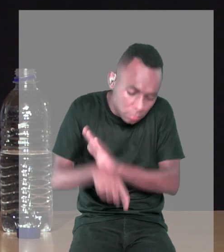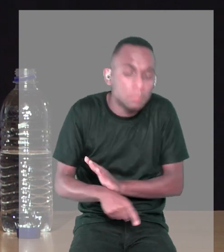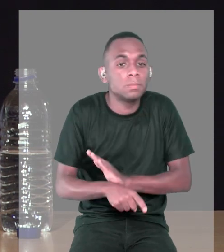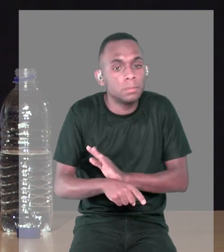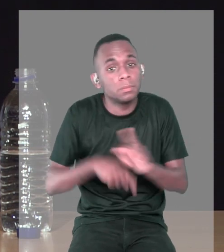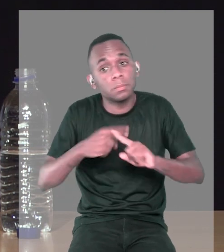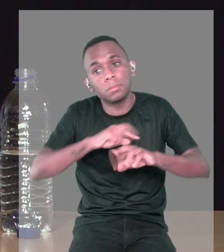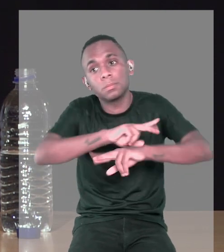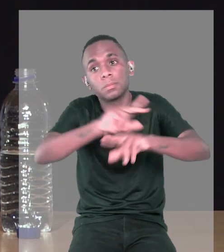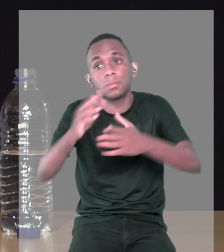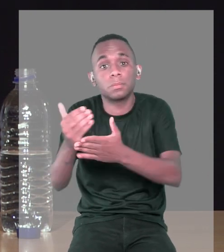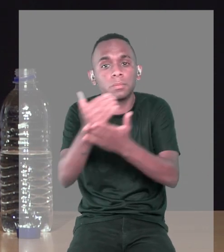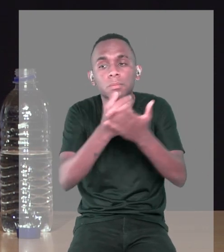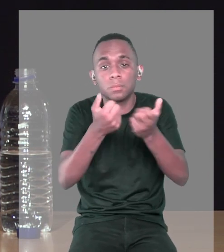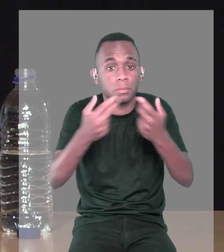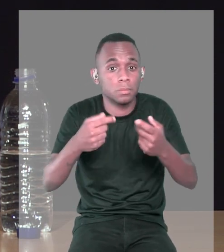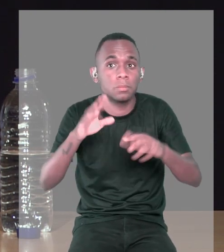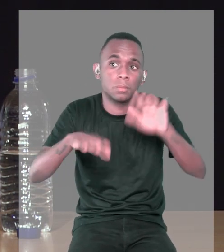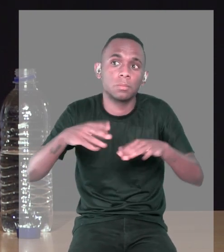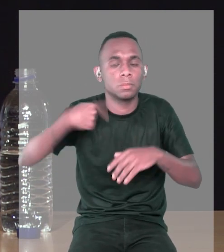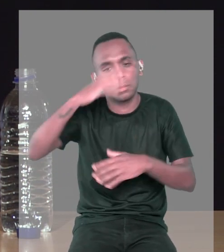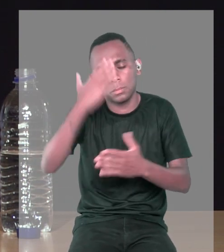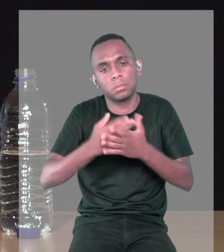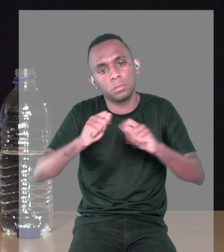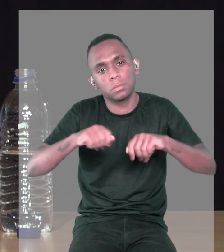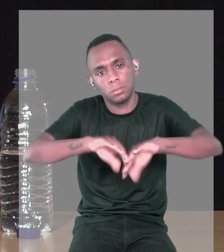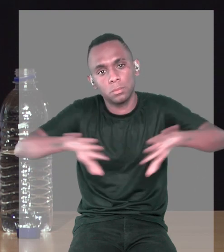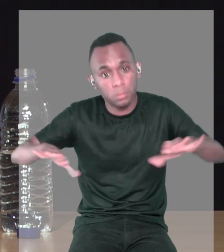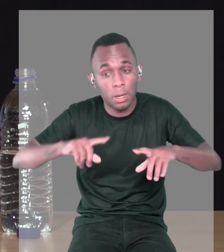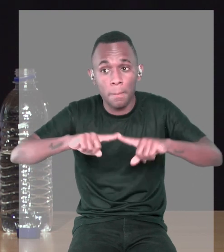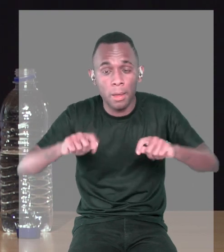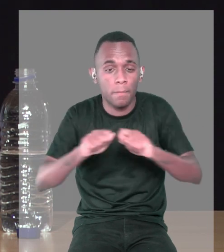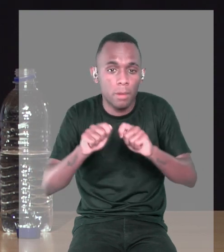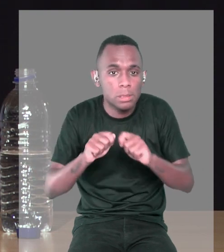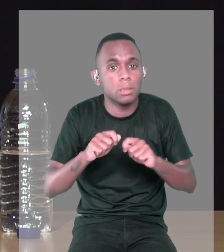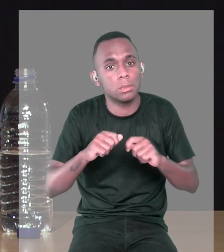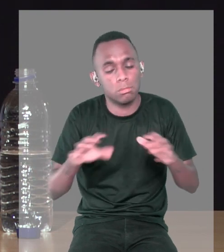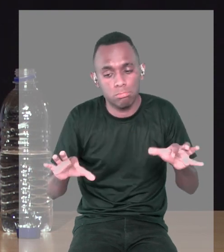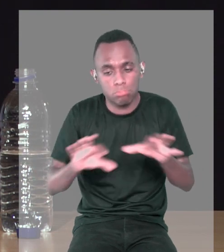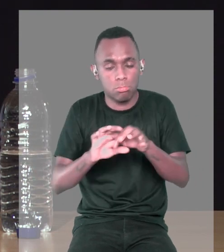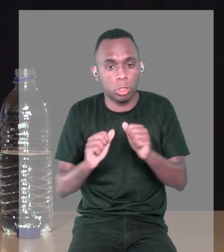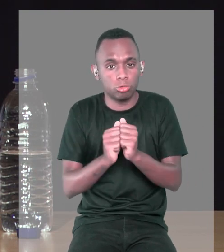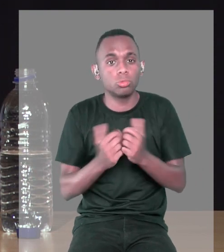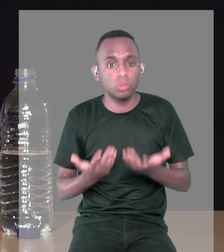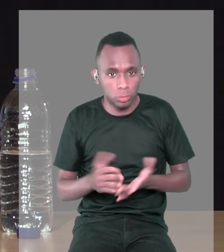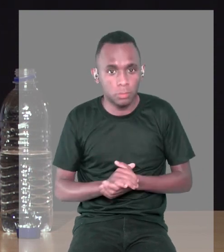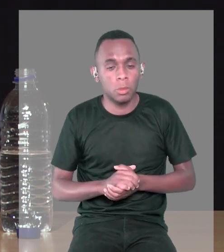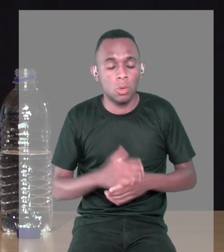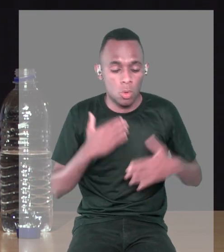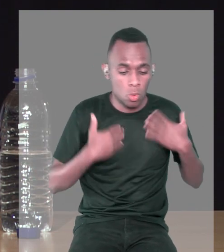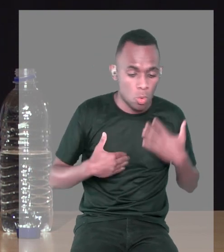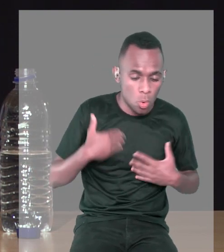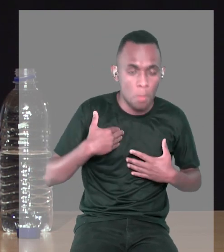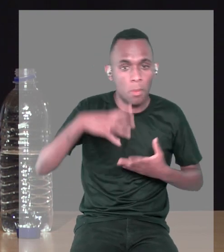Mas ao fazer essa junção, corpo, espírito, nesse sentido, nem sempre